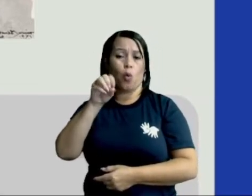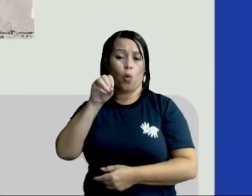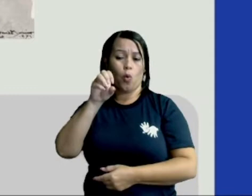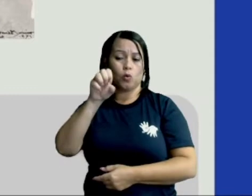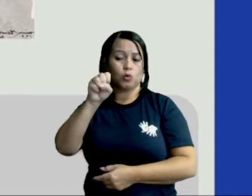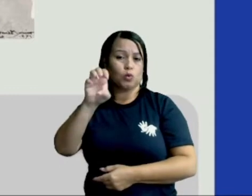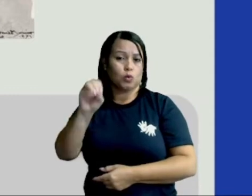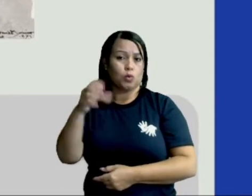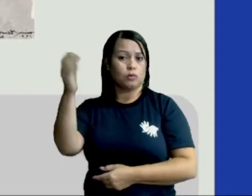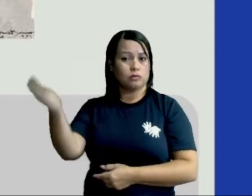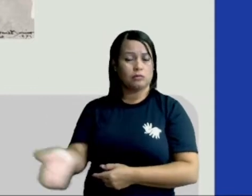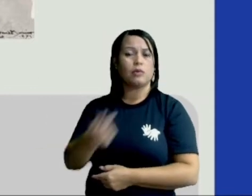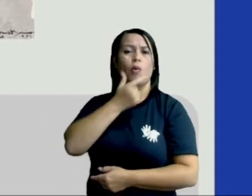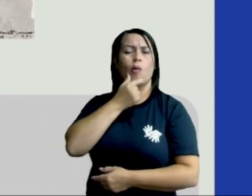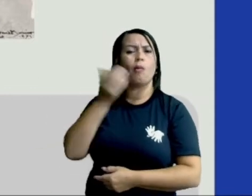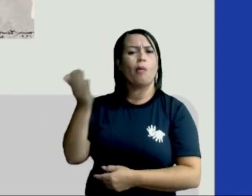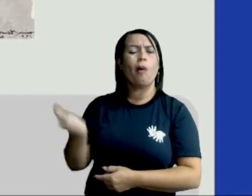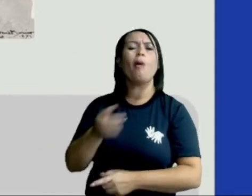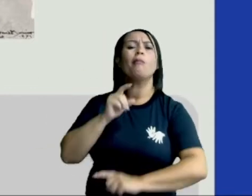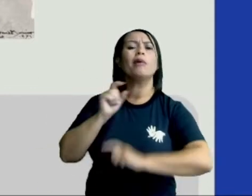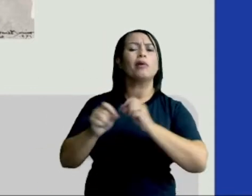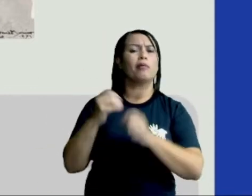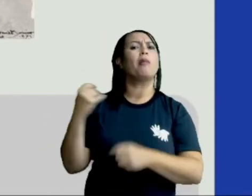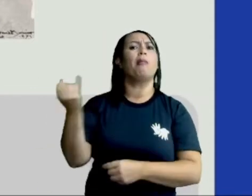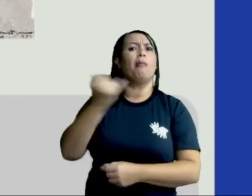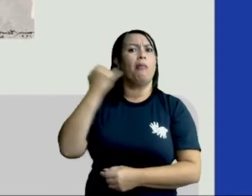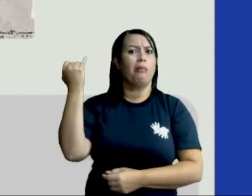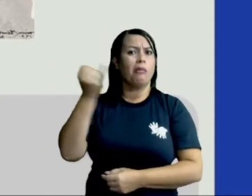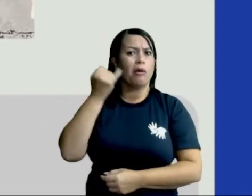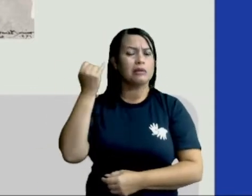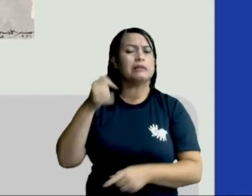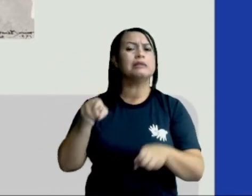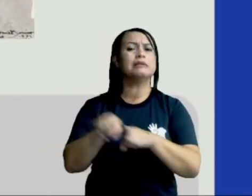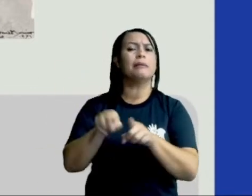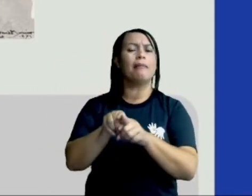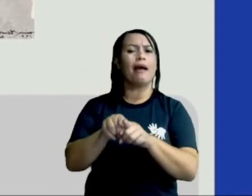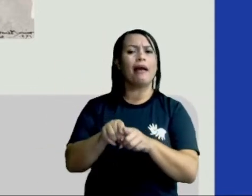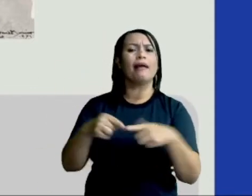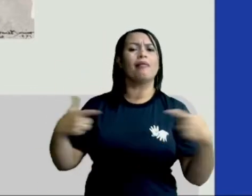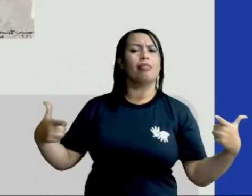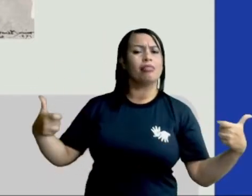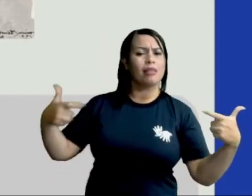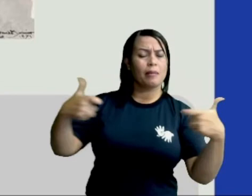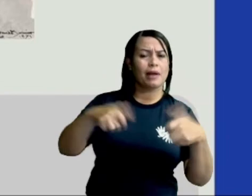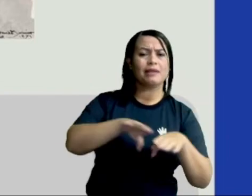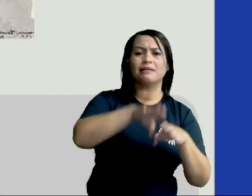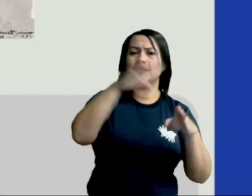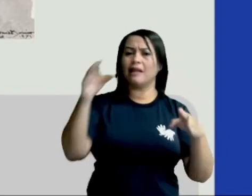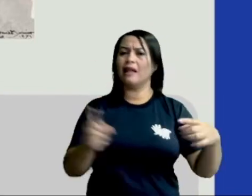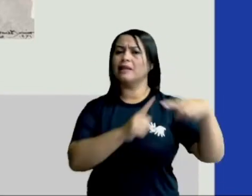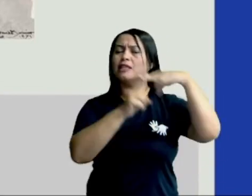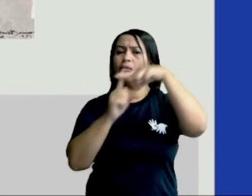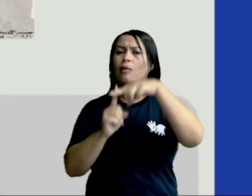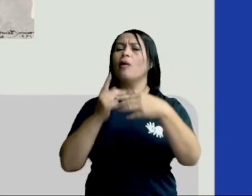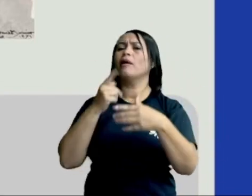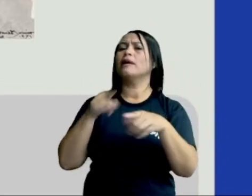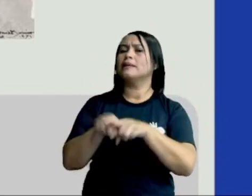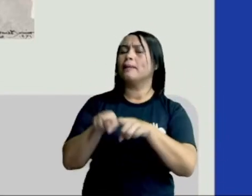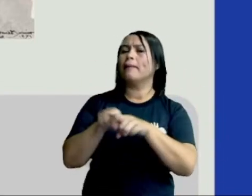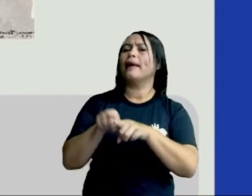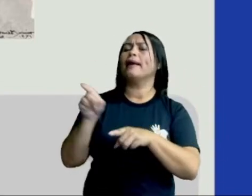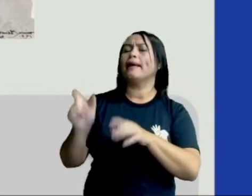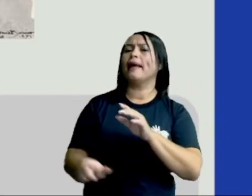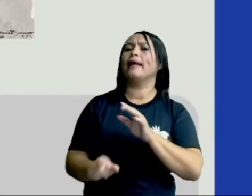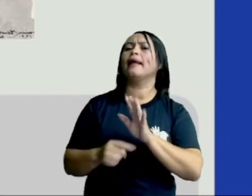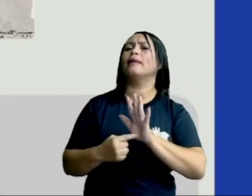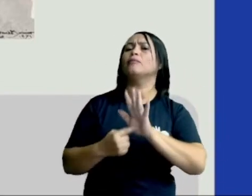importantes insurreitos na Batalha das Tabocas. O destaque para a questão da flora